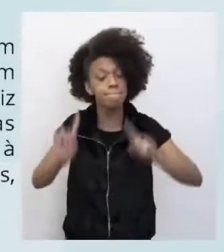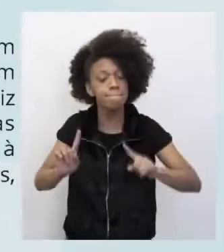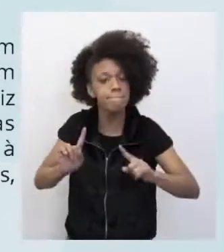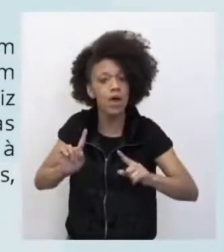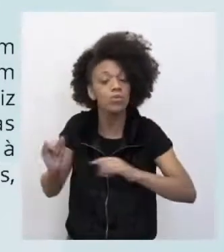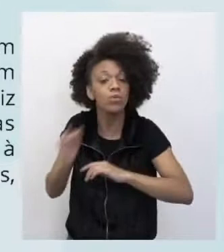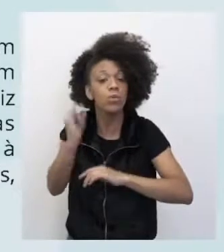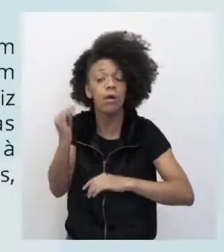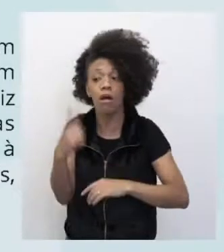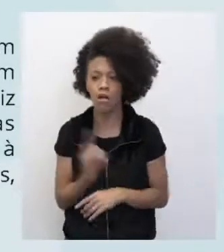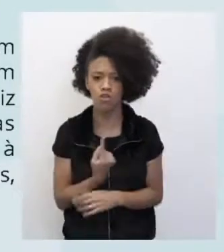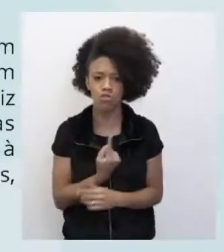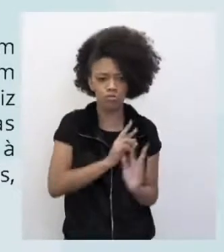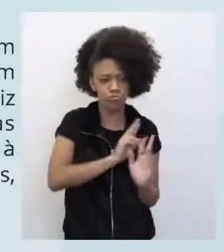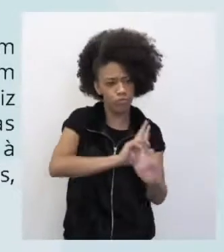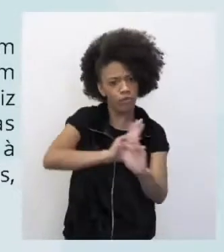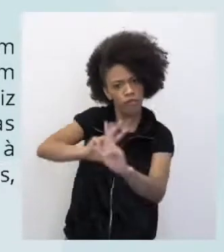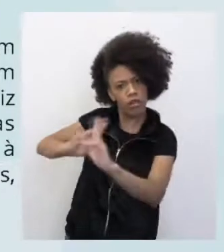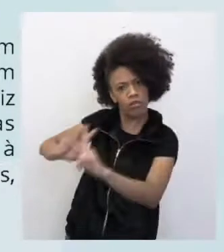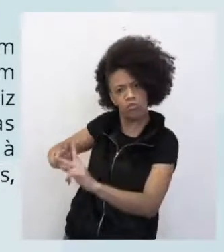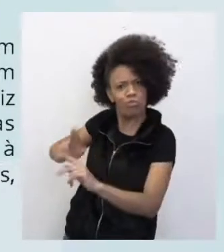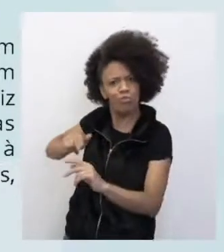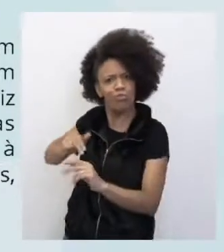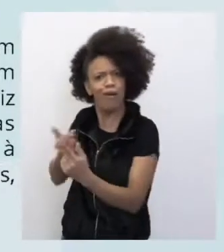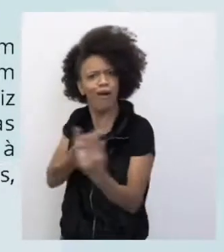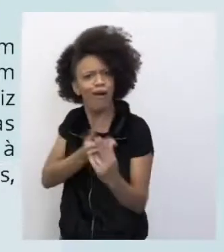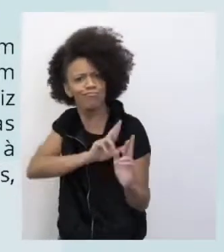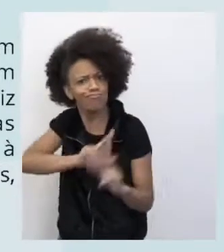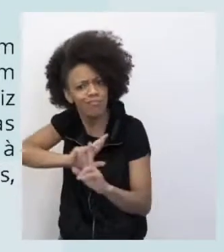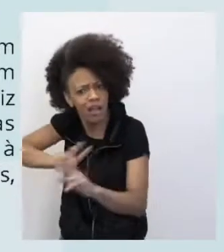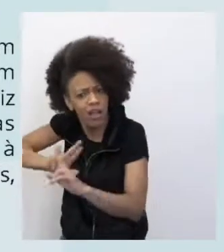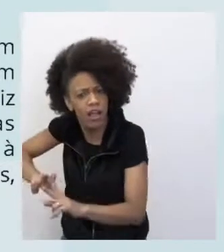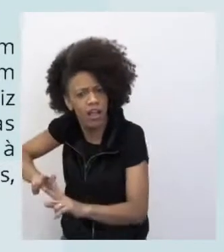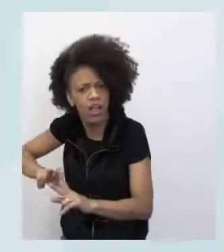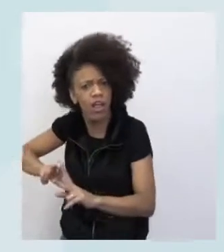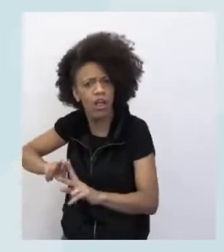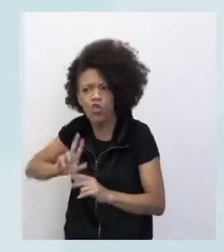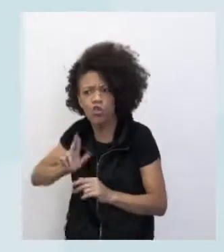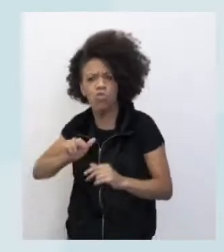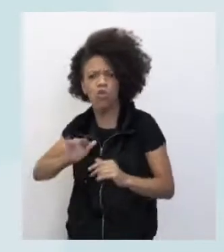somos iguais, nunca fomos e nunca seremos.